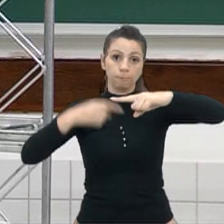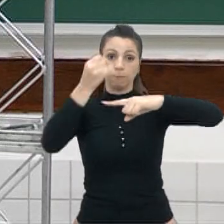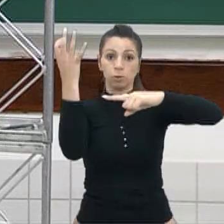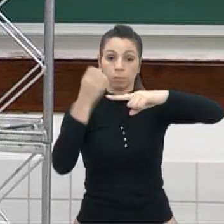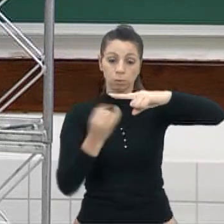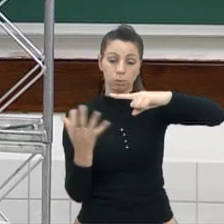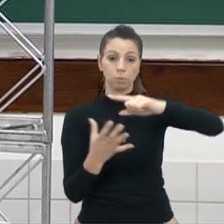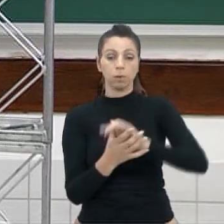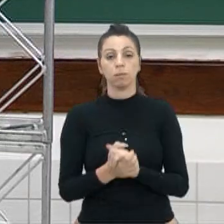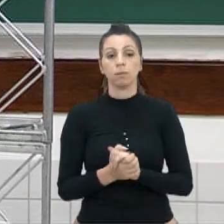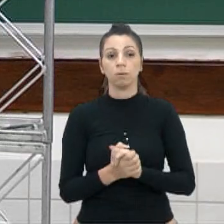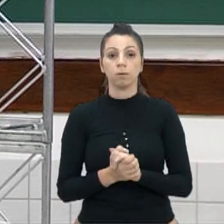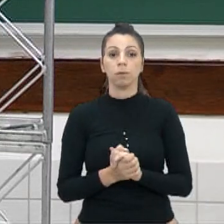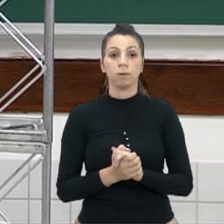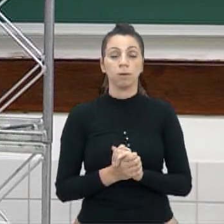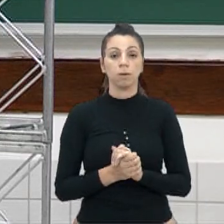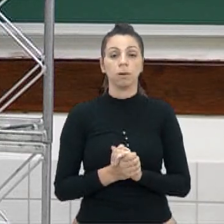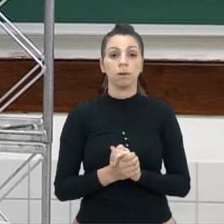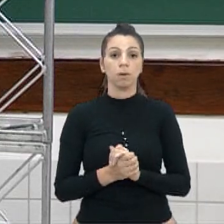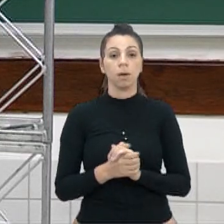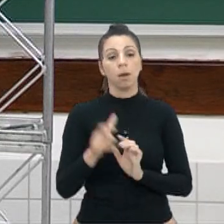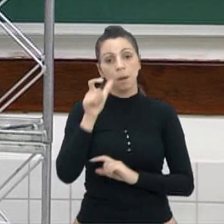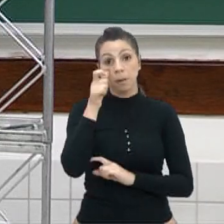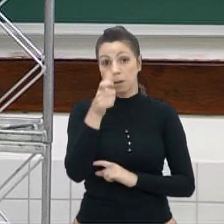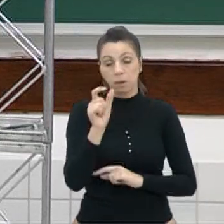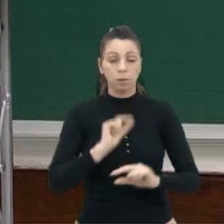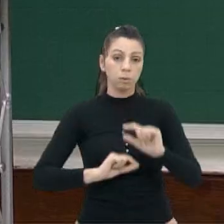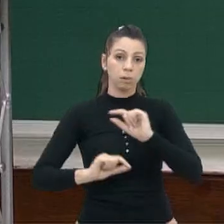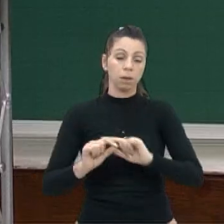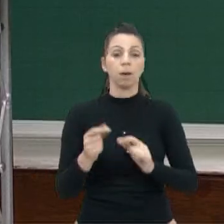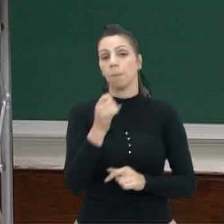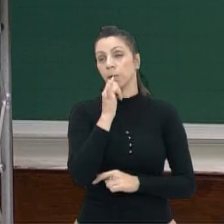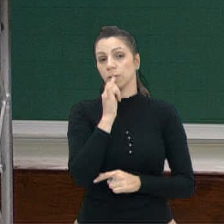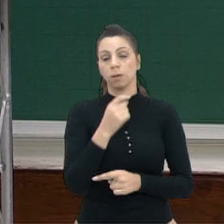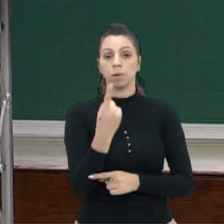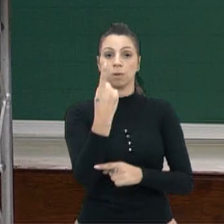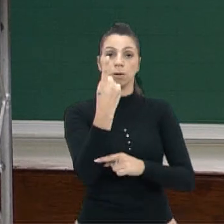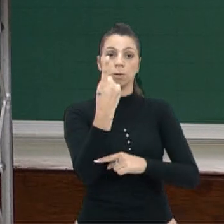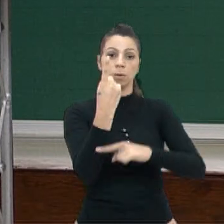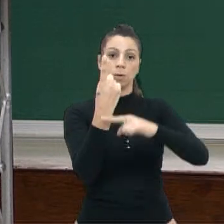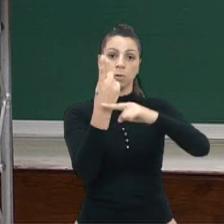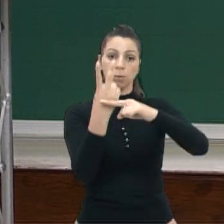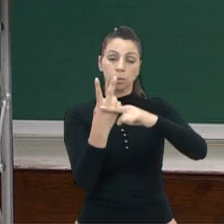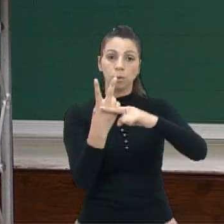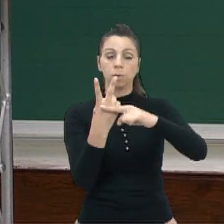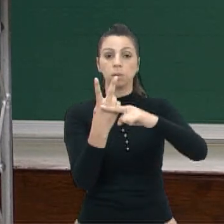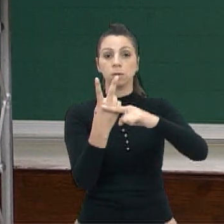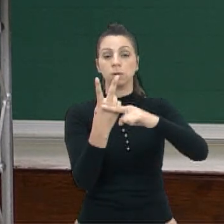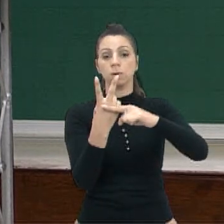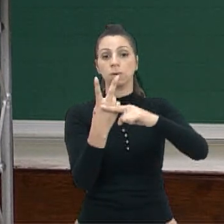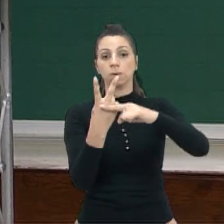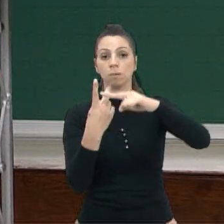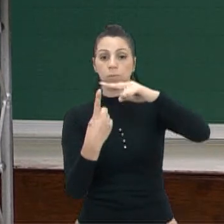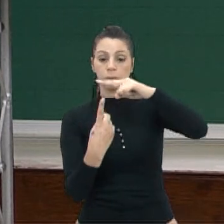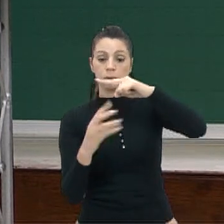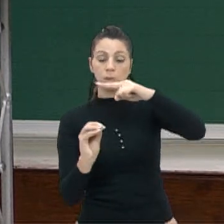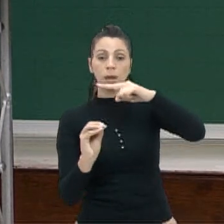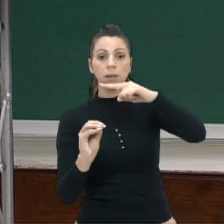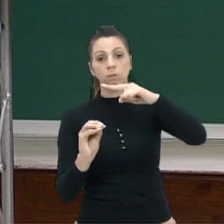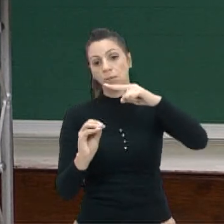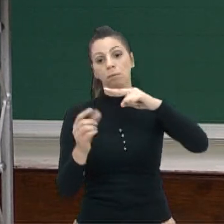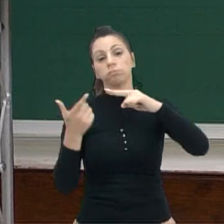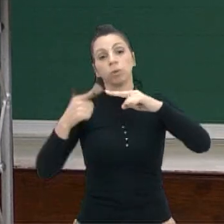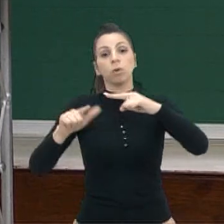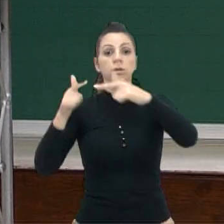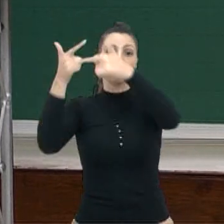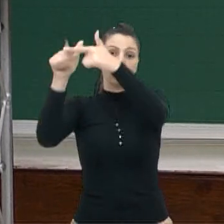você deixar a fração irredutível. Tá? Se der uma fração assim, 12 dividido por 10. 12 não dá por 10, mas dá para simplificar.